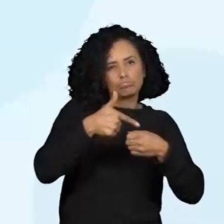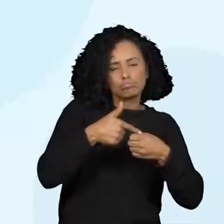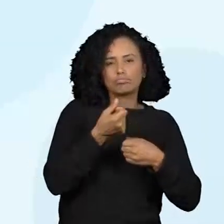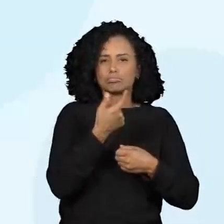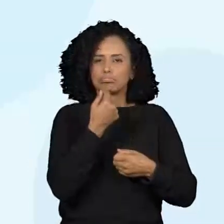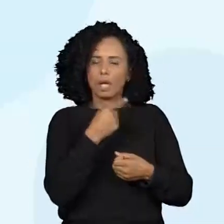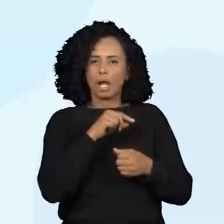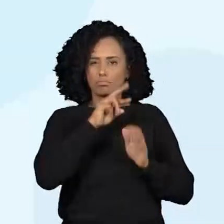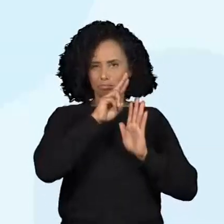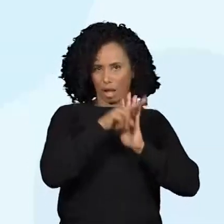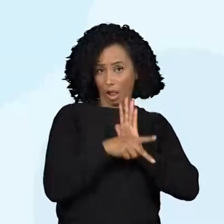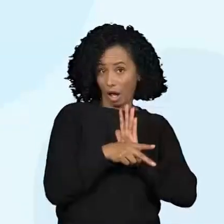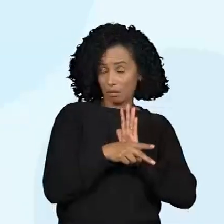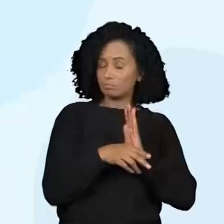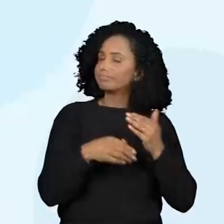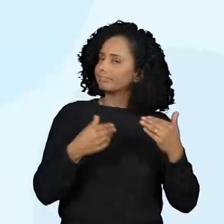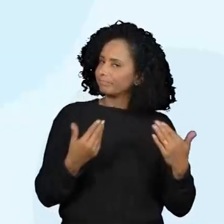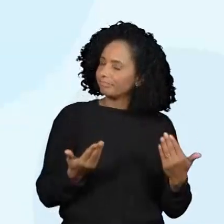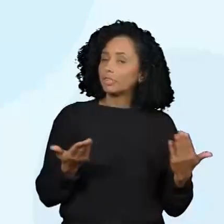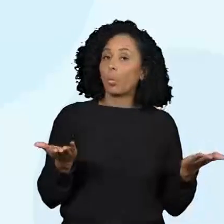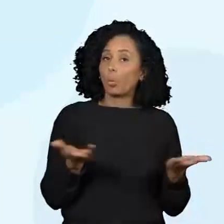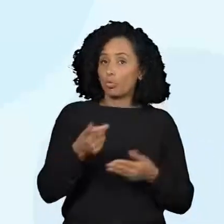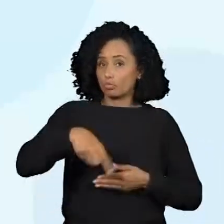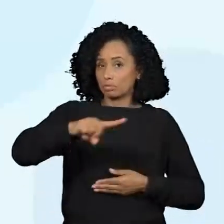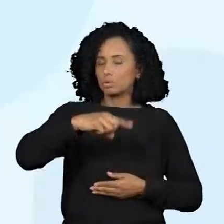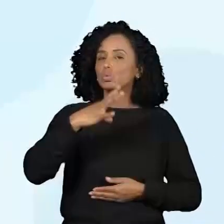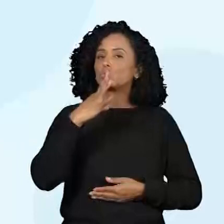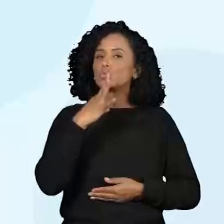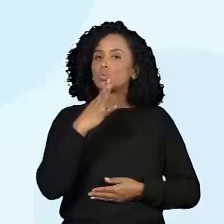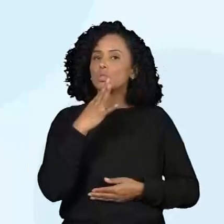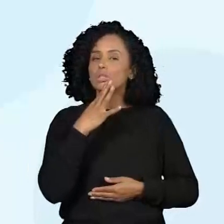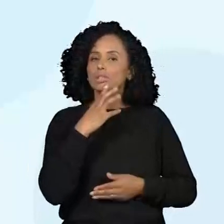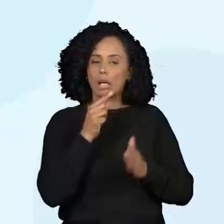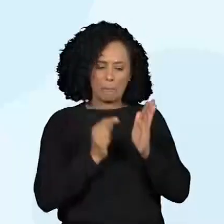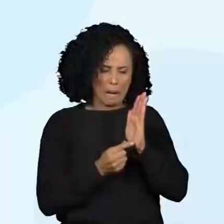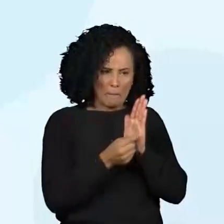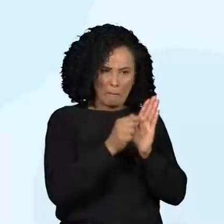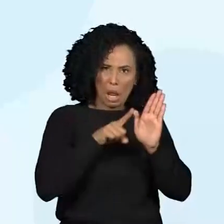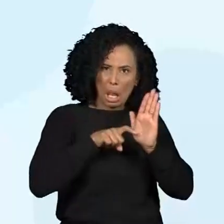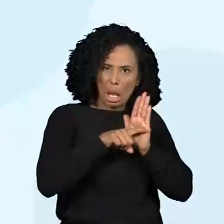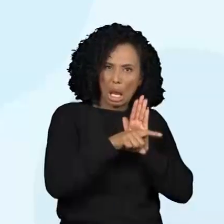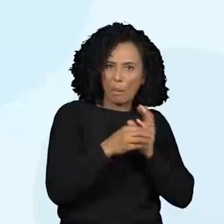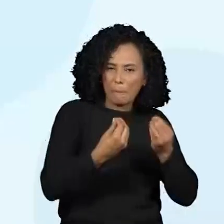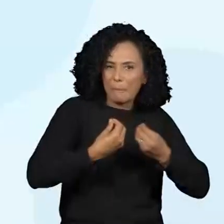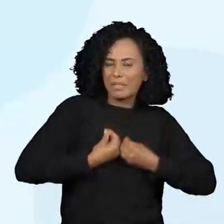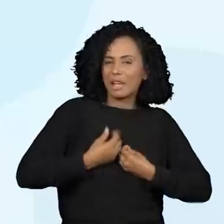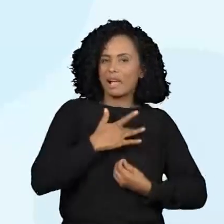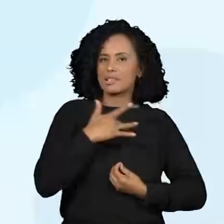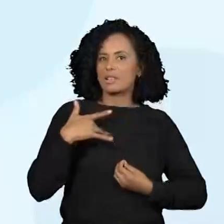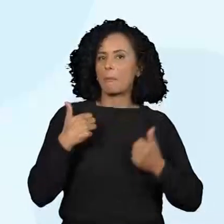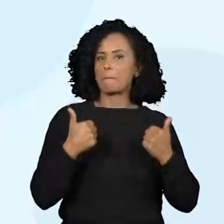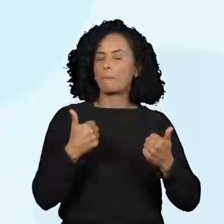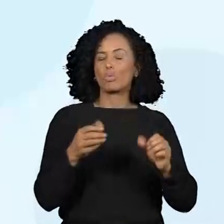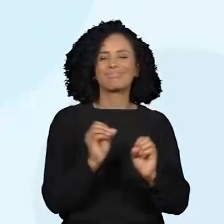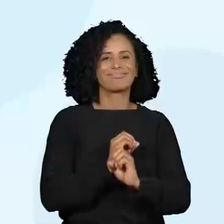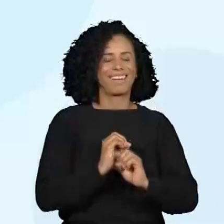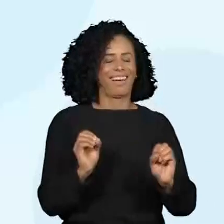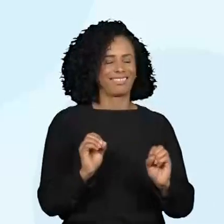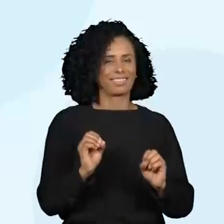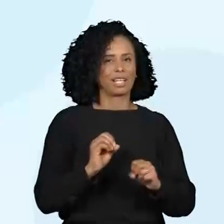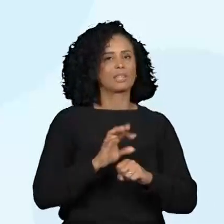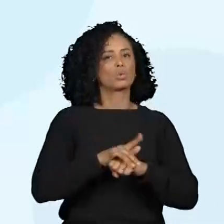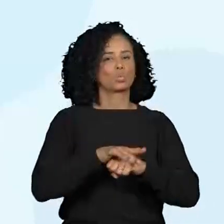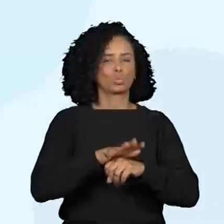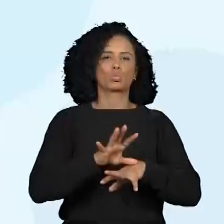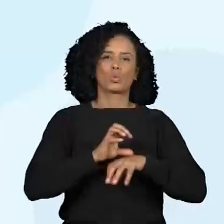Hoje nós vamos conhecer alguns micro-organismos que não são benéficos para a nossa saúde, causando doenças. Daí